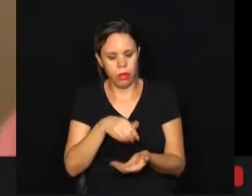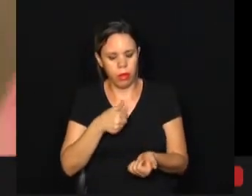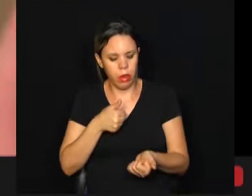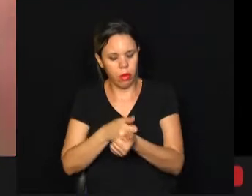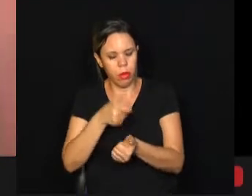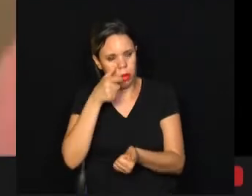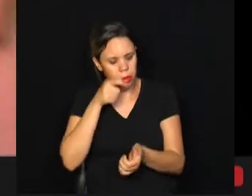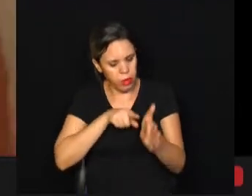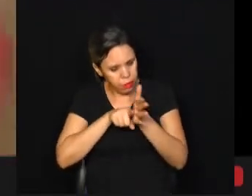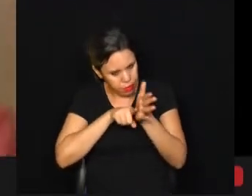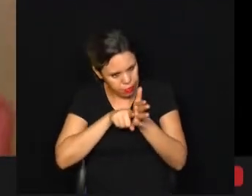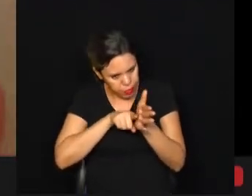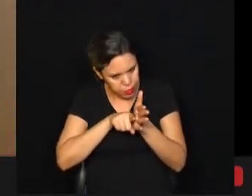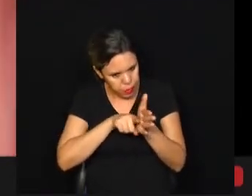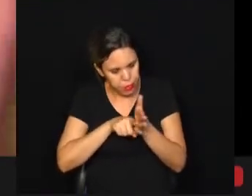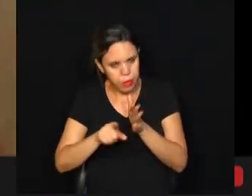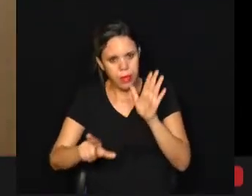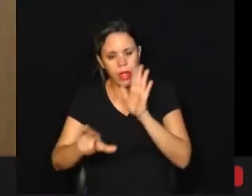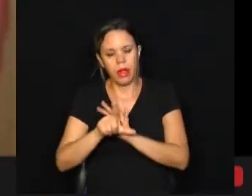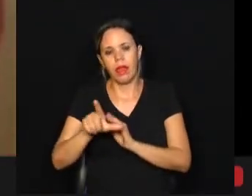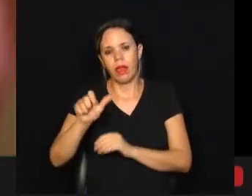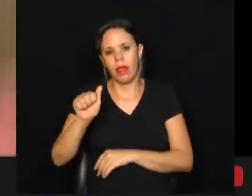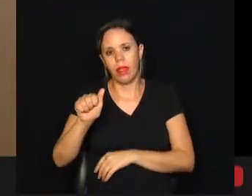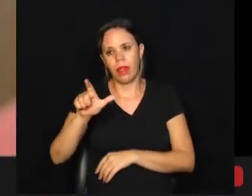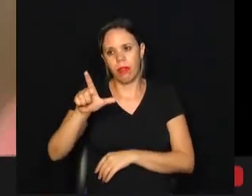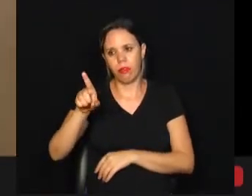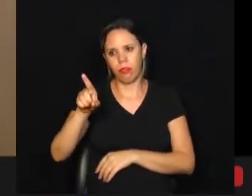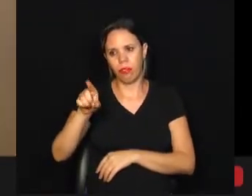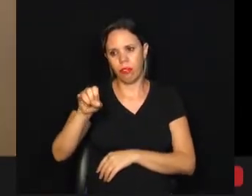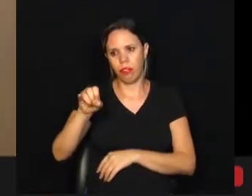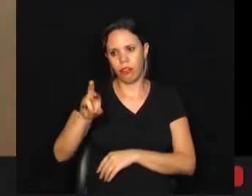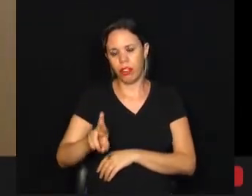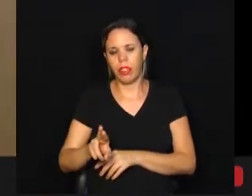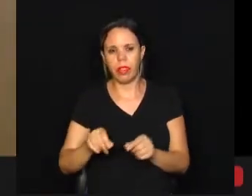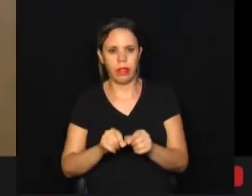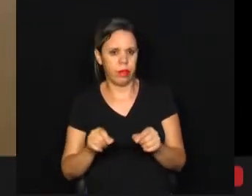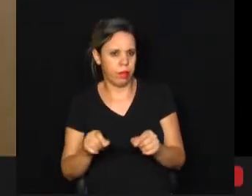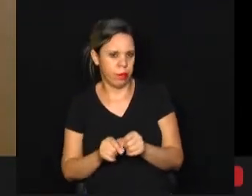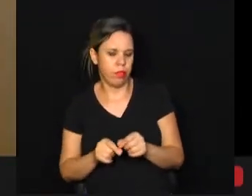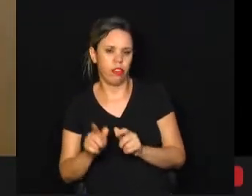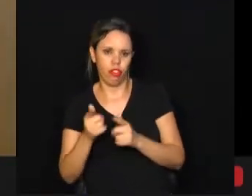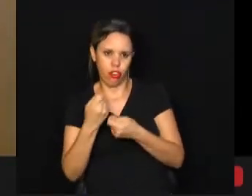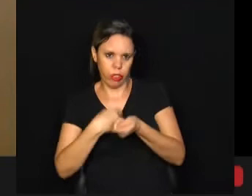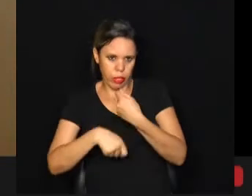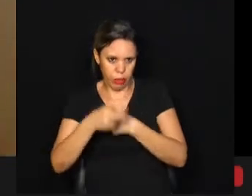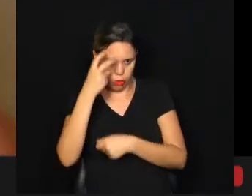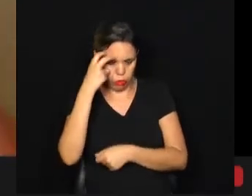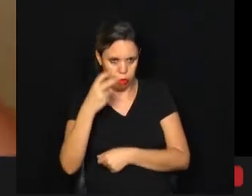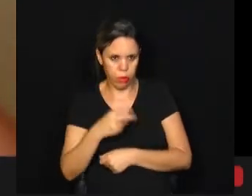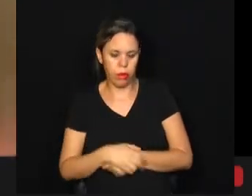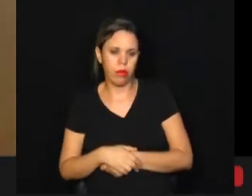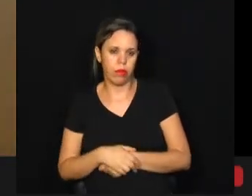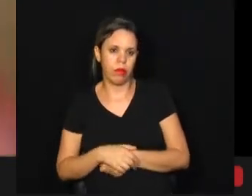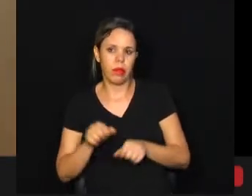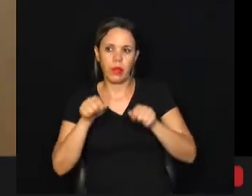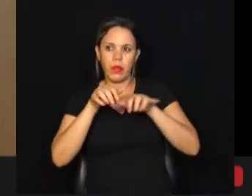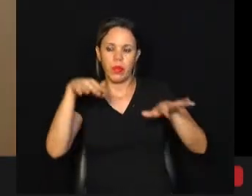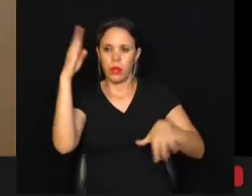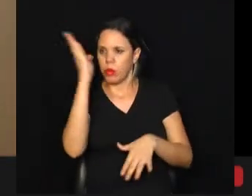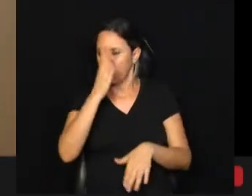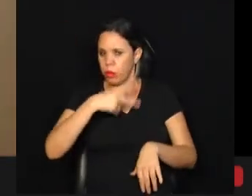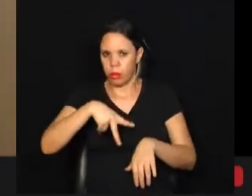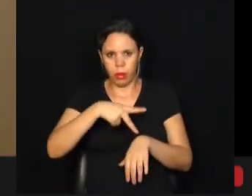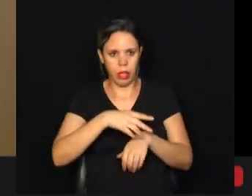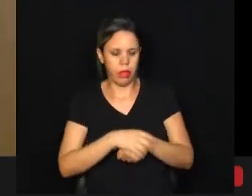da LAB, Lei Aldir Blanc, a Lei Federal de Auxílio Emergencial à Cultura, né, que foi distribuída no país